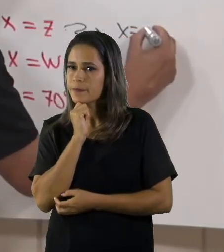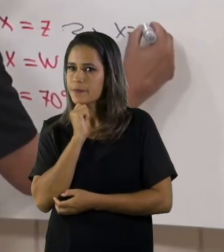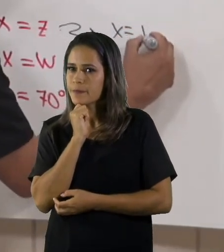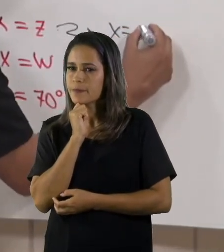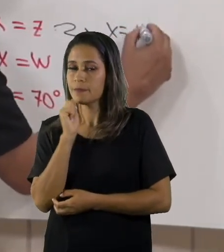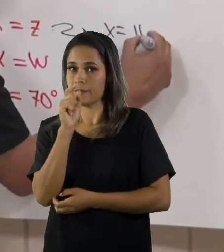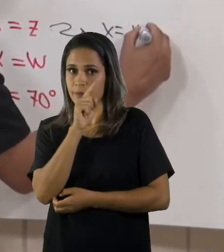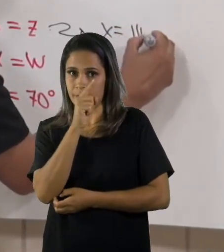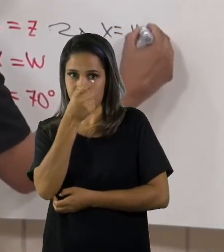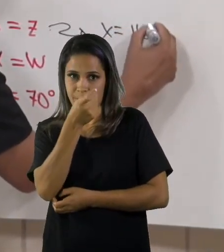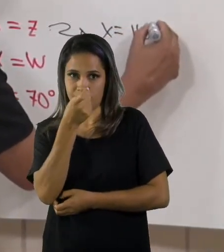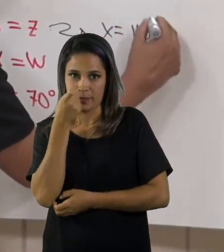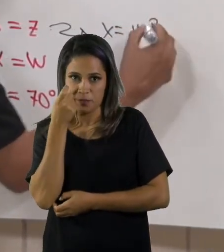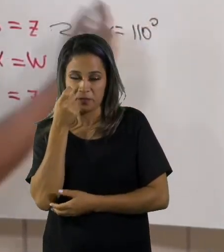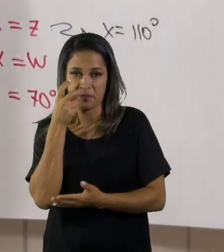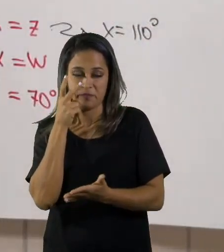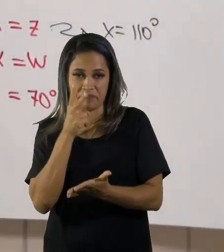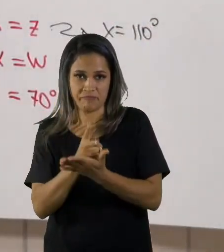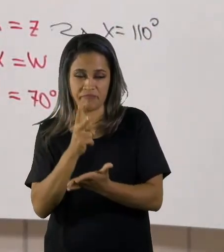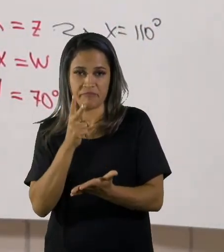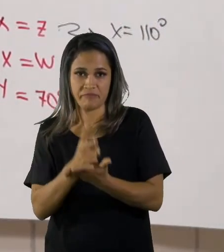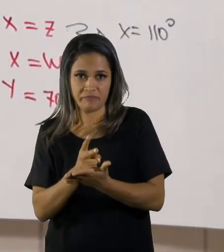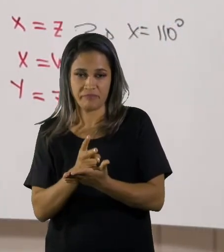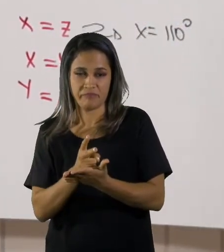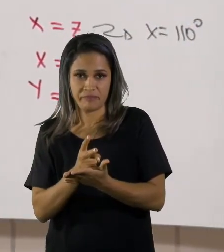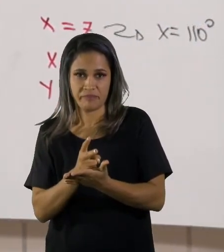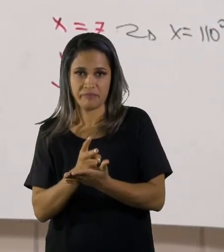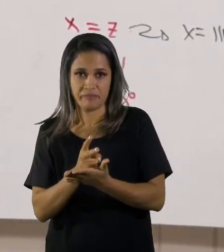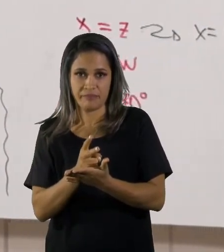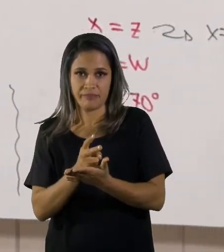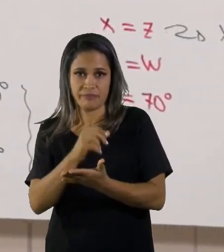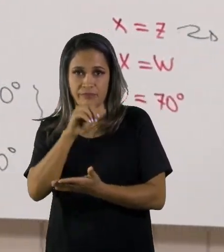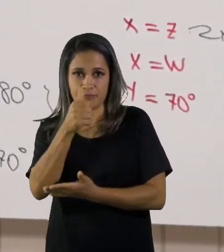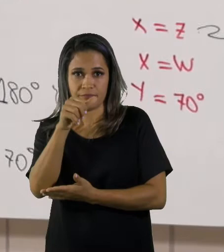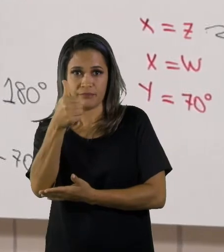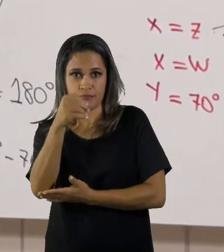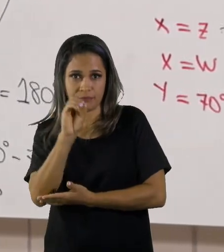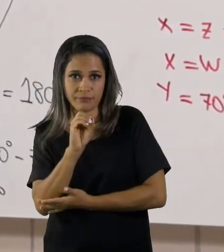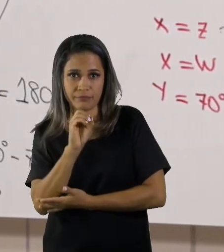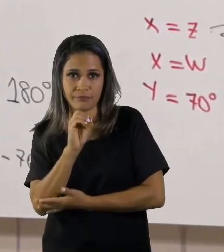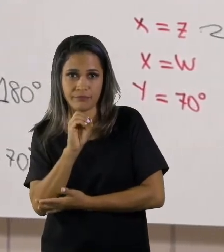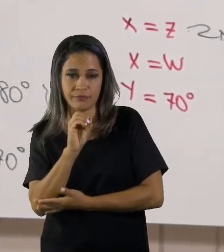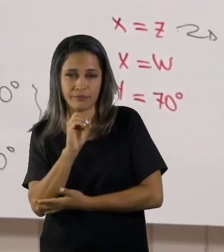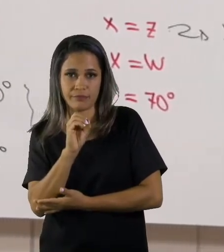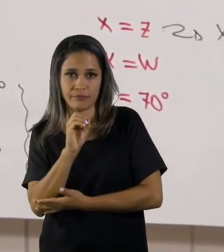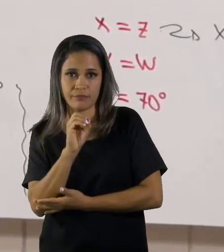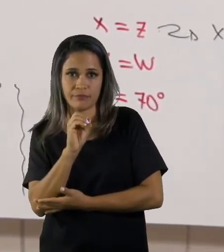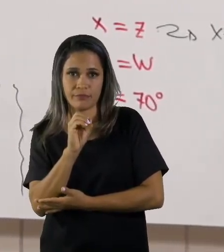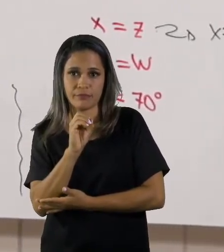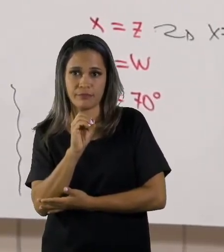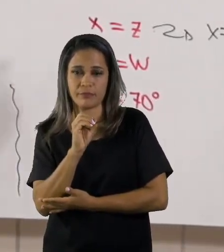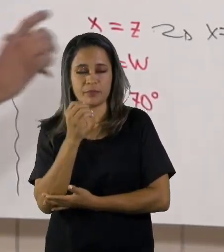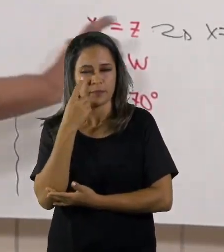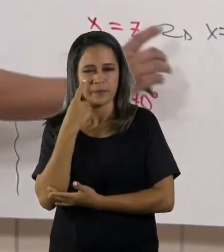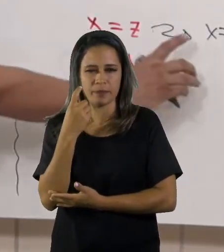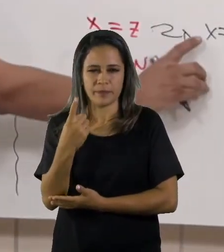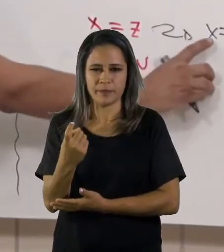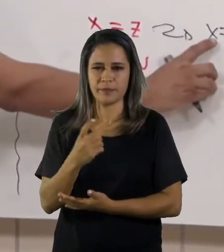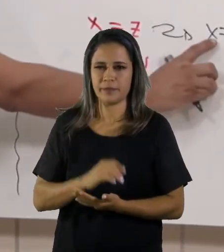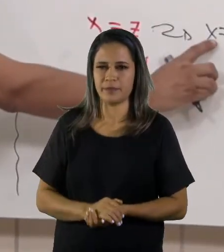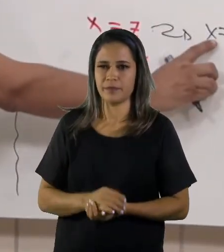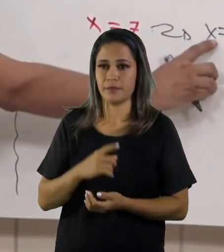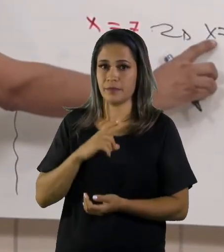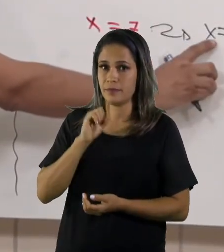que o X também seja 110. Olha que observação interessante. Se eu já